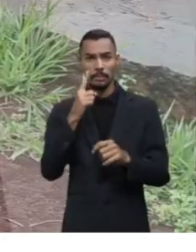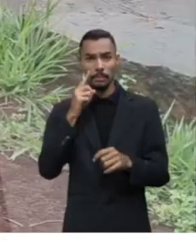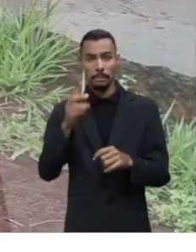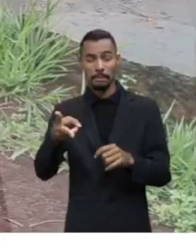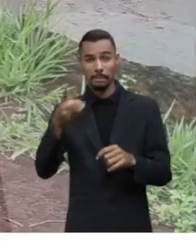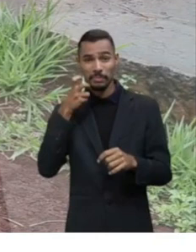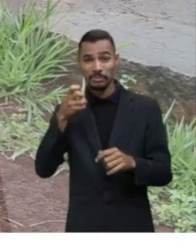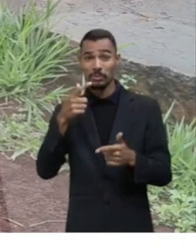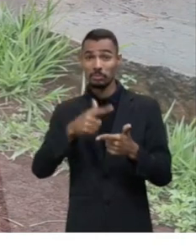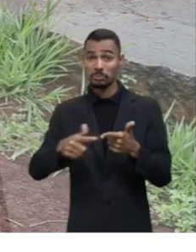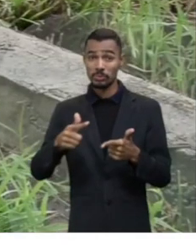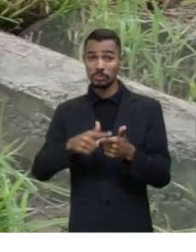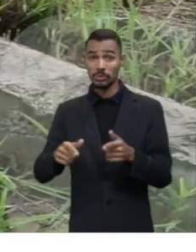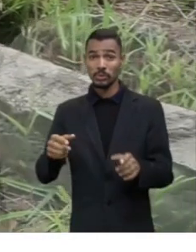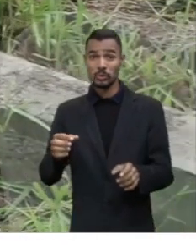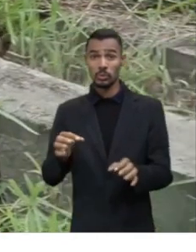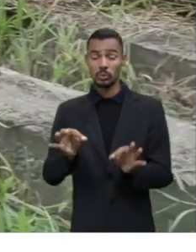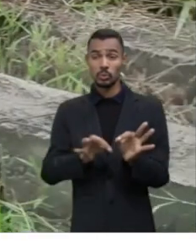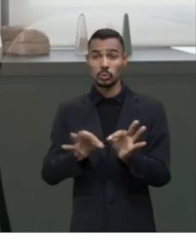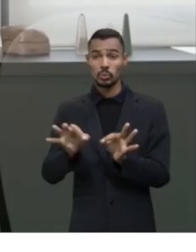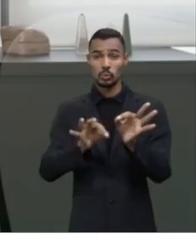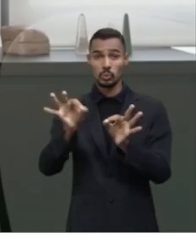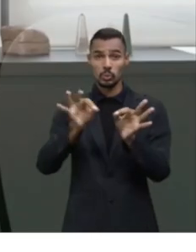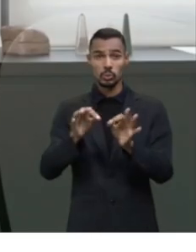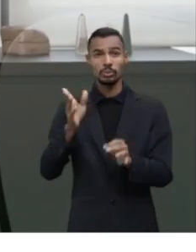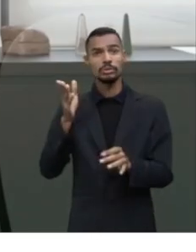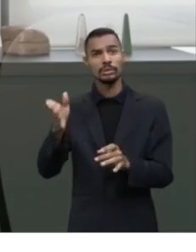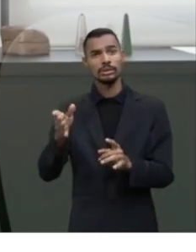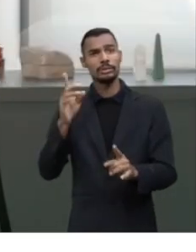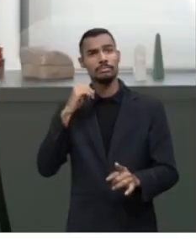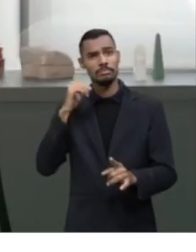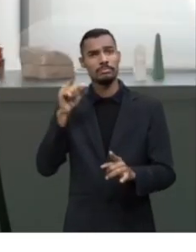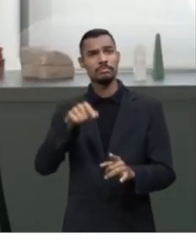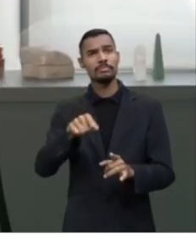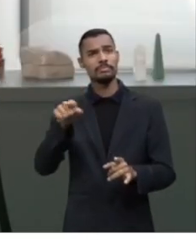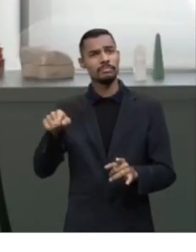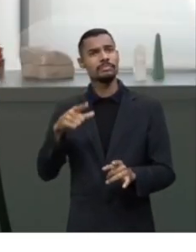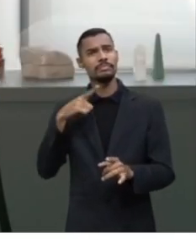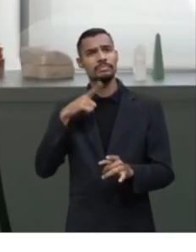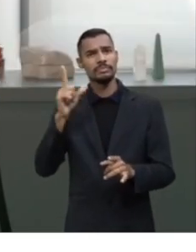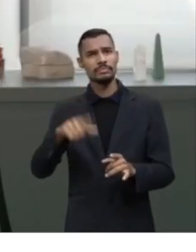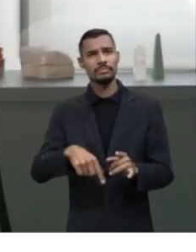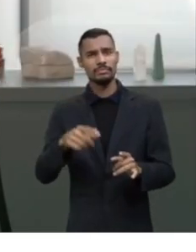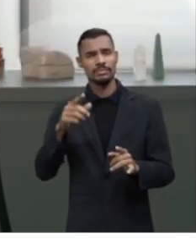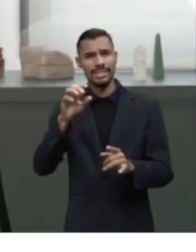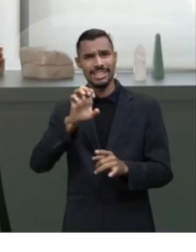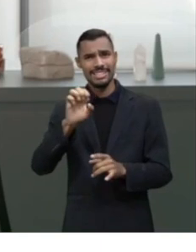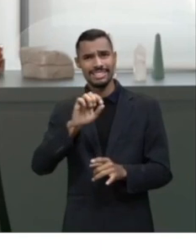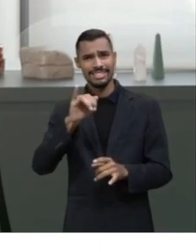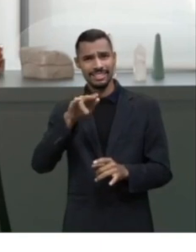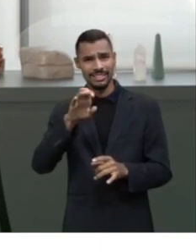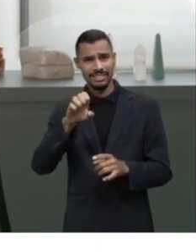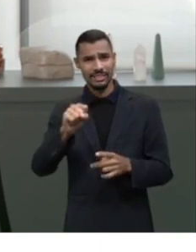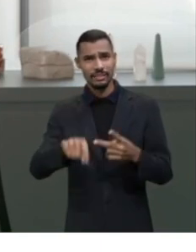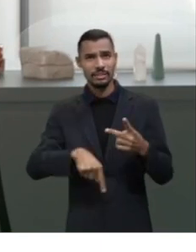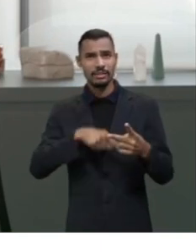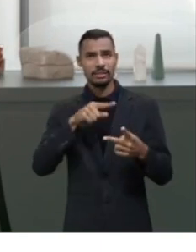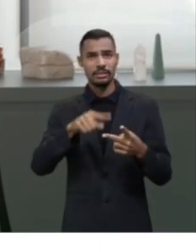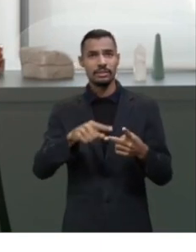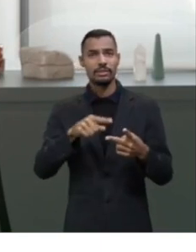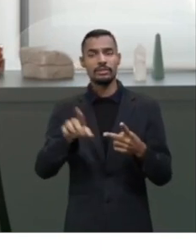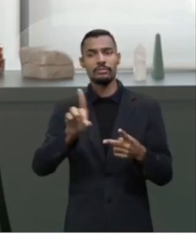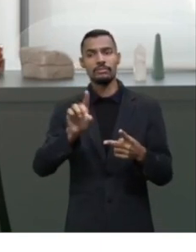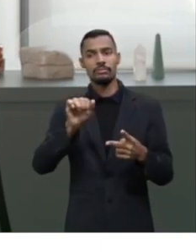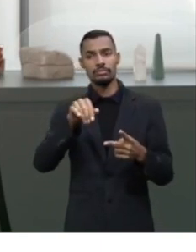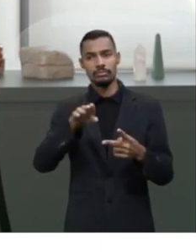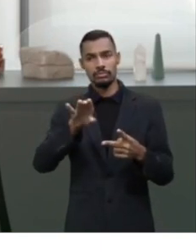identificar problemas estruturais nesses pilares. Os principais são três, que seria a prova de carga estática, o ensaio de carregamento